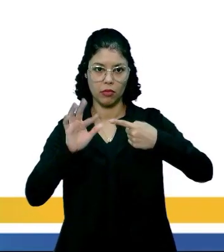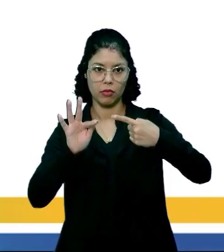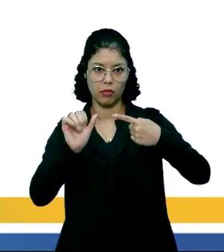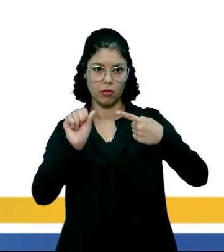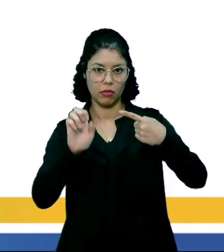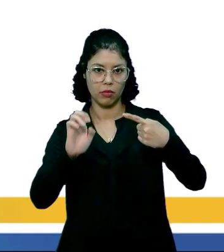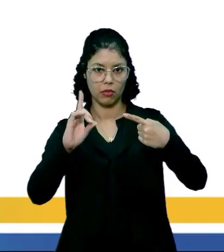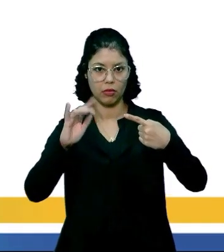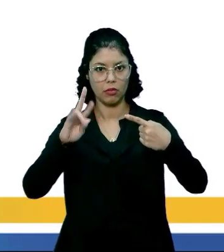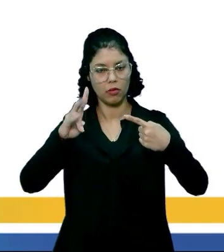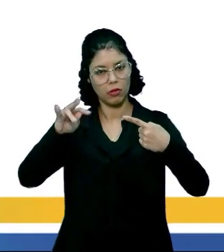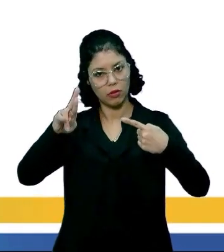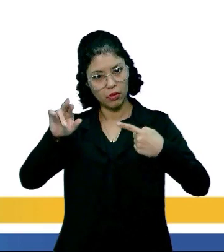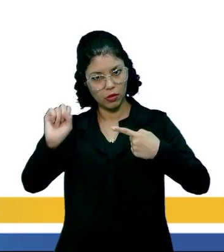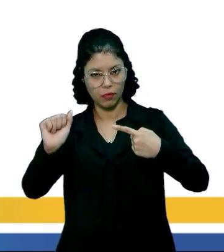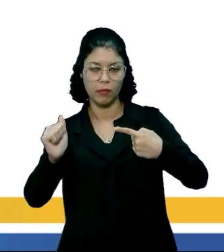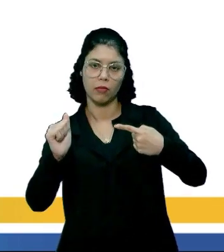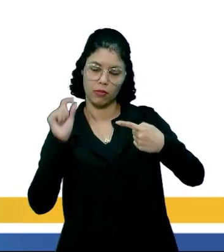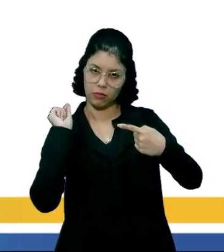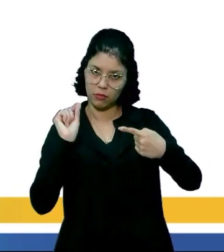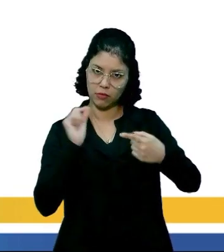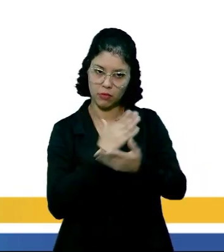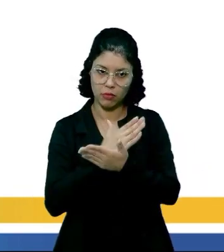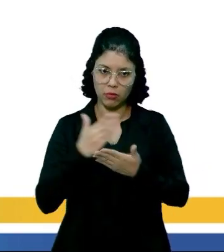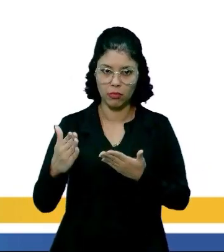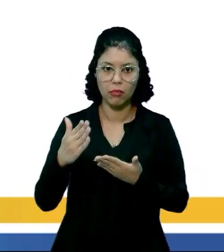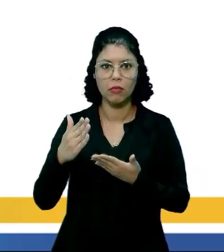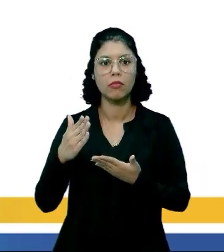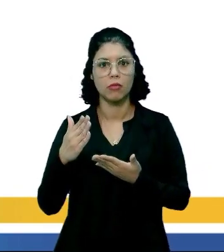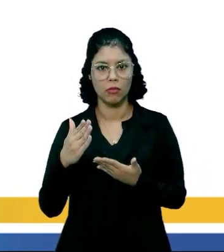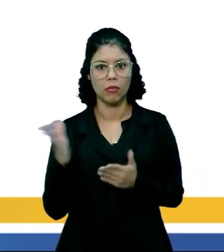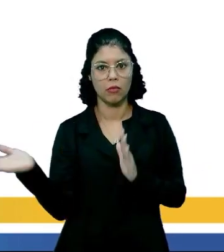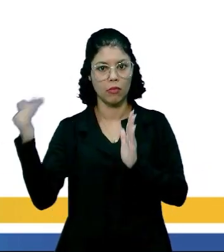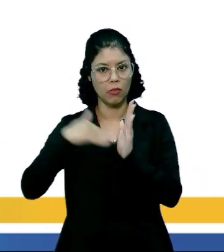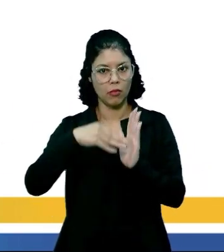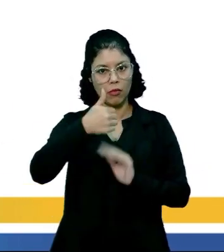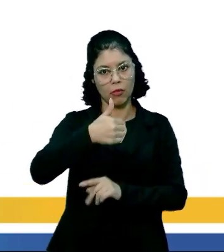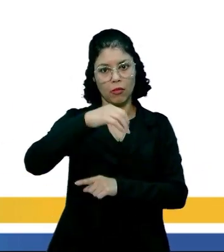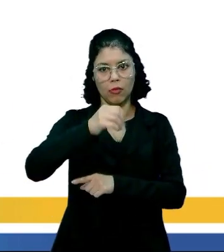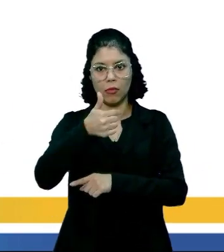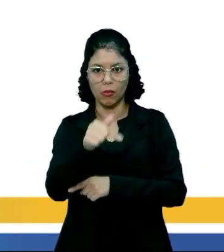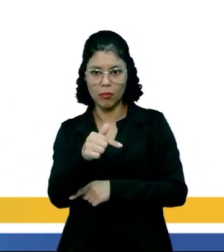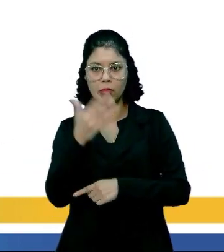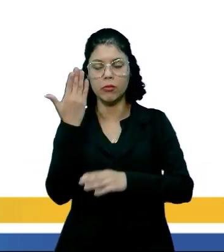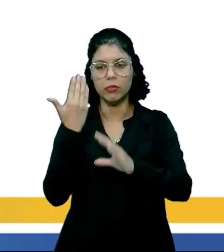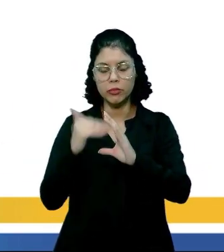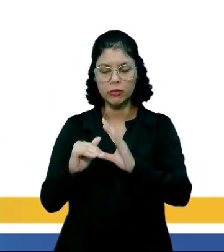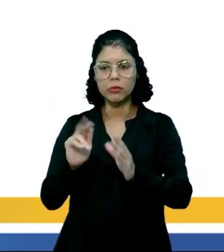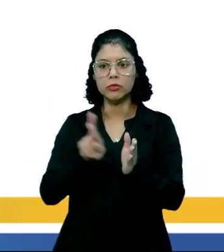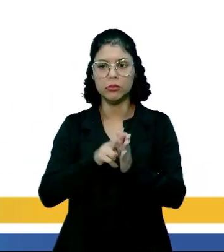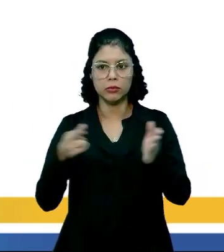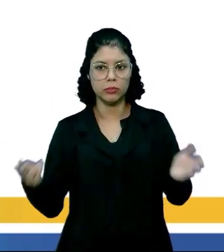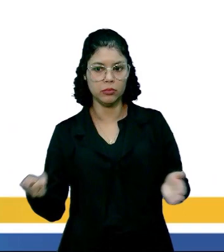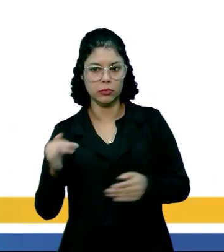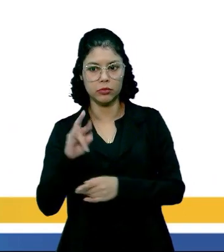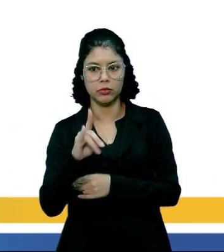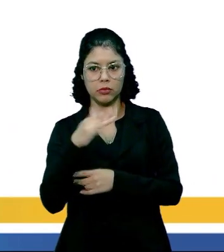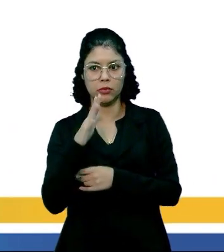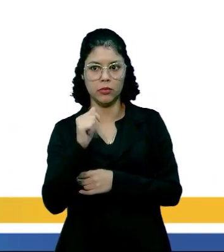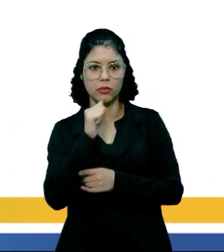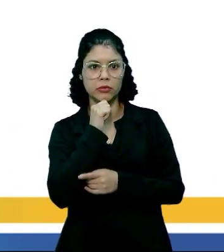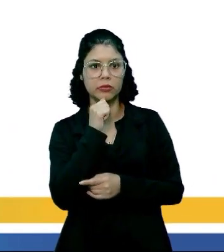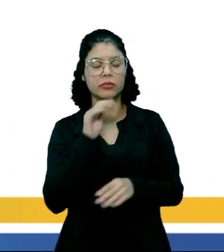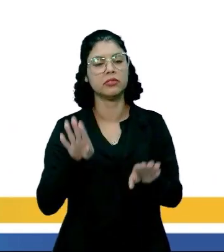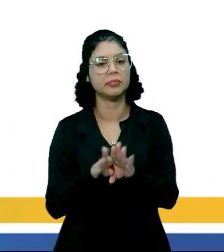fase decadentista. Na fase inicial, que vai até 1917, publicou em revista